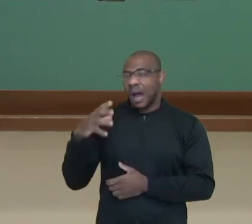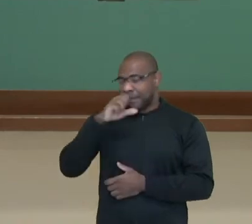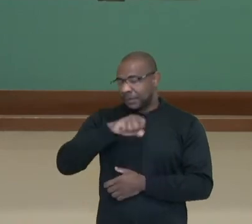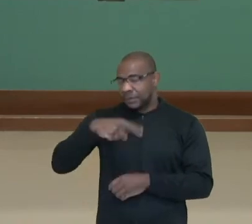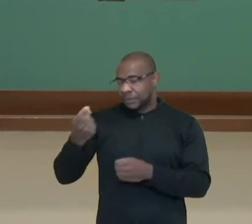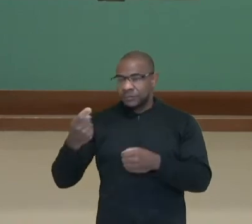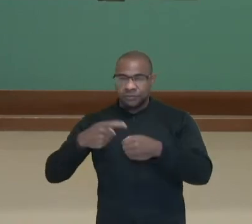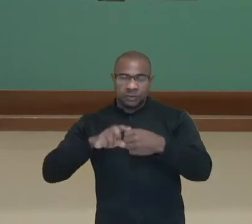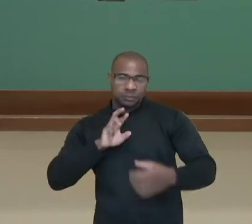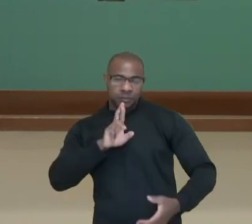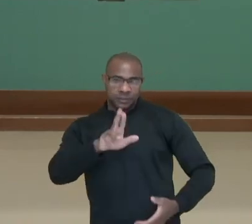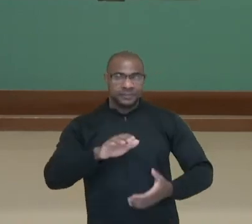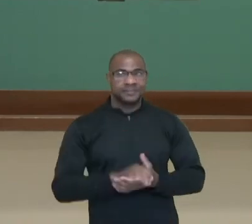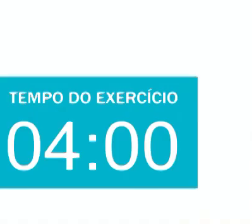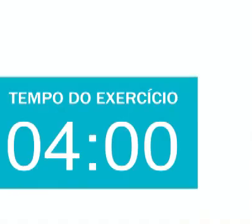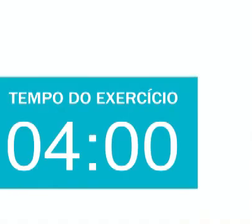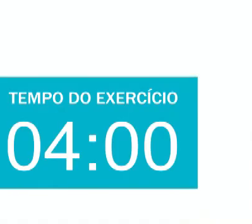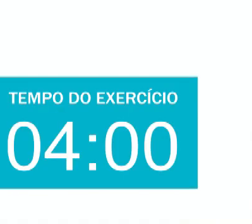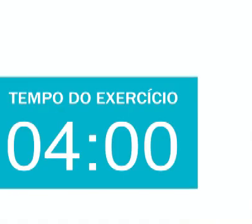já corrige.